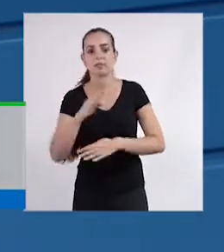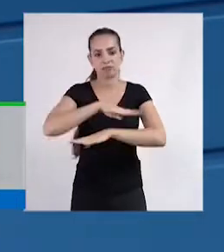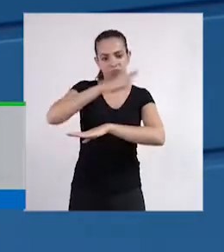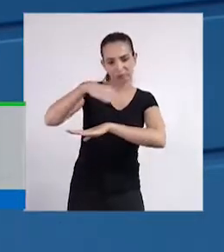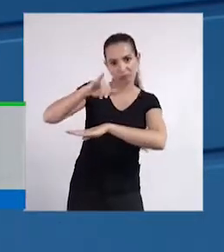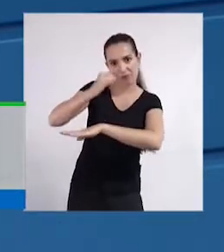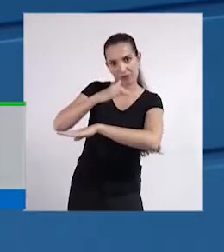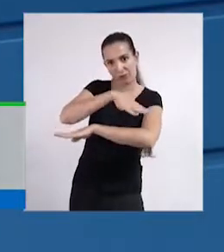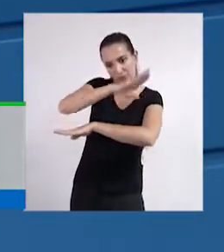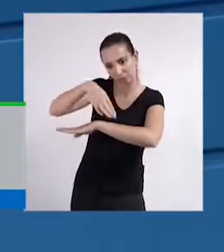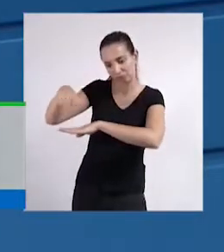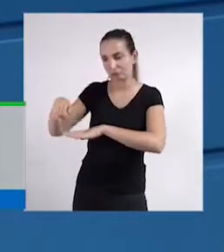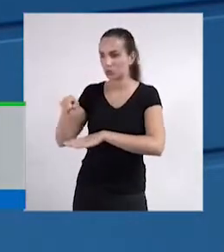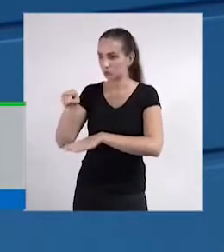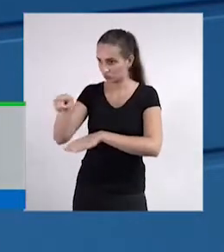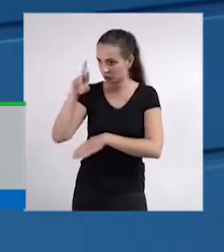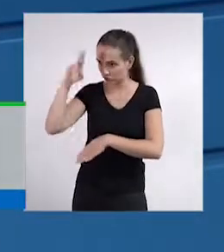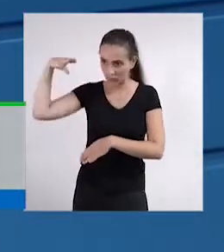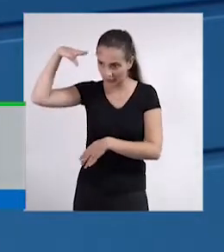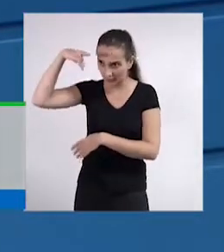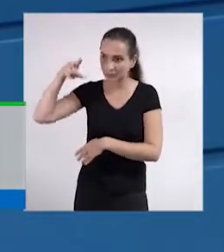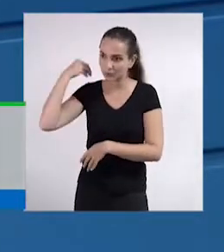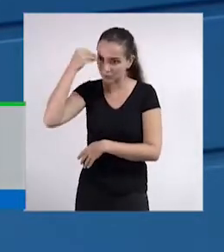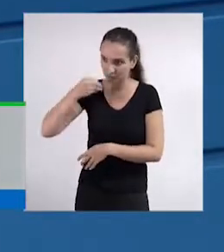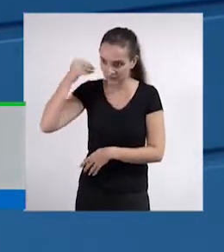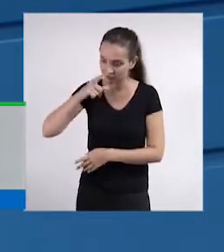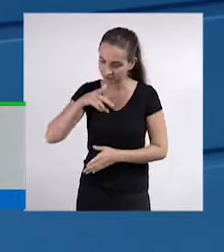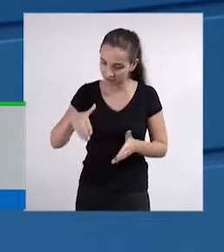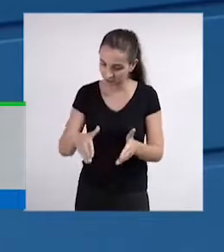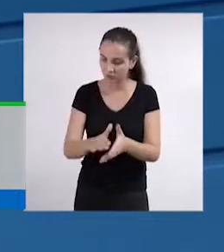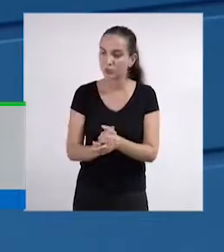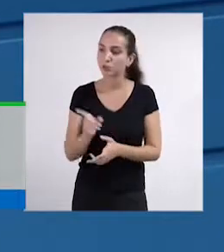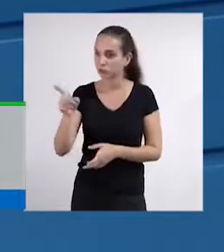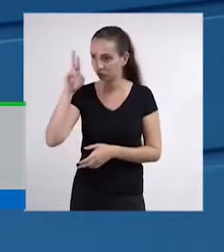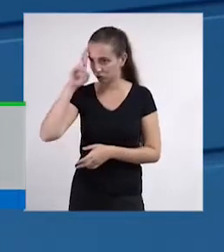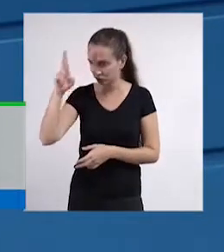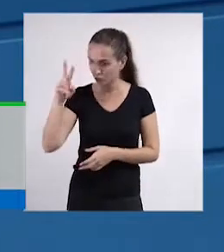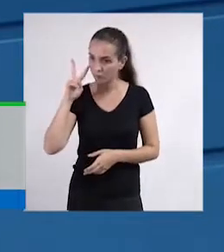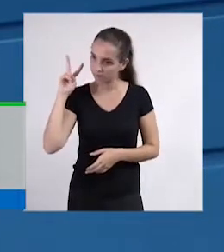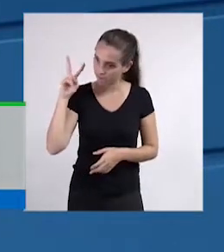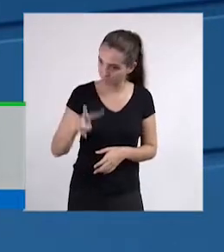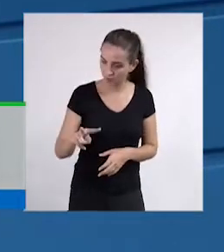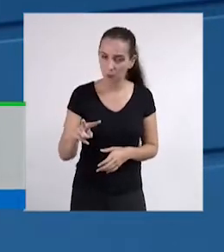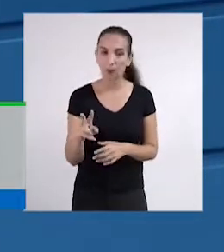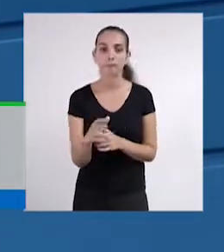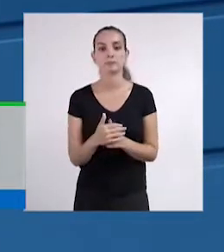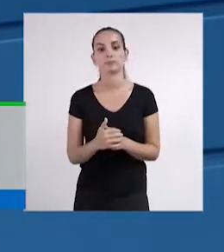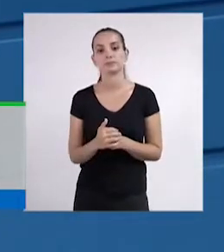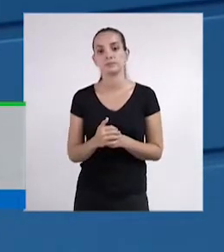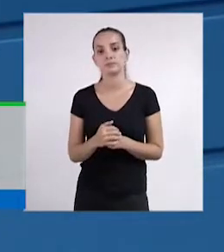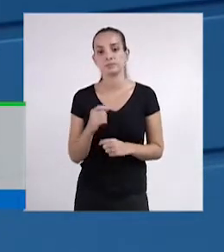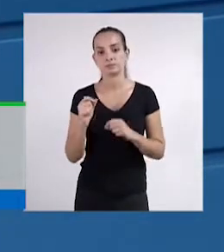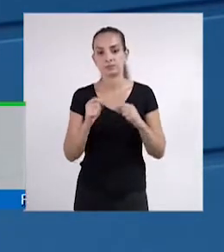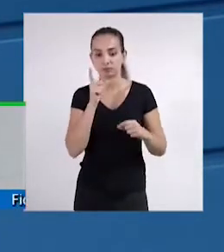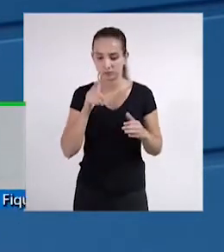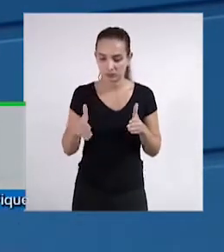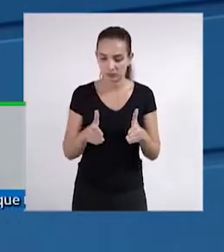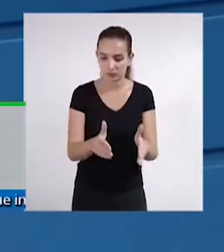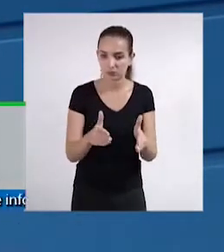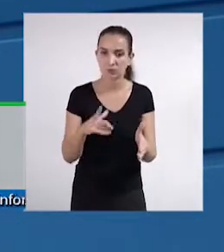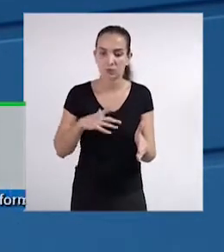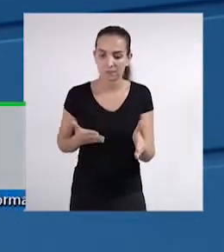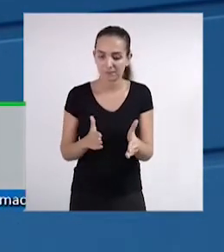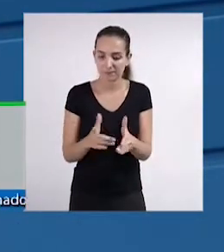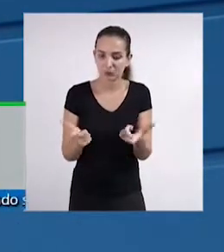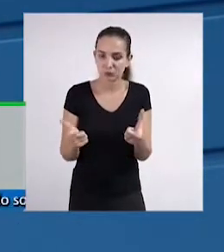E Vossa Excelência assistiu, sem cota zero, ficar os rios com zero peixe. Depois